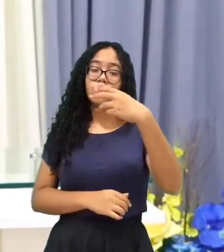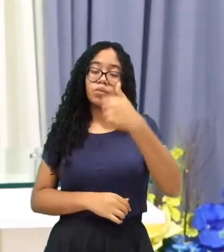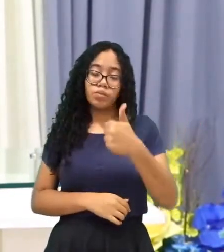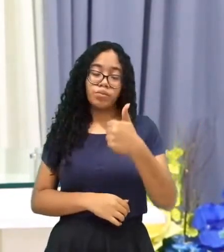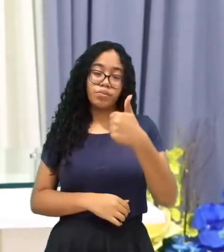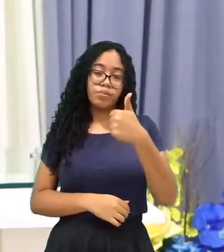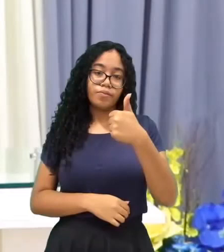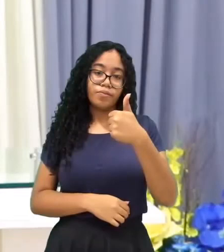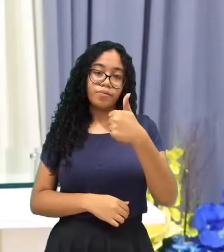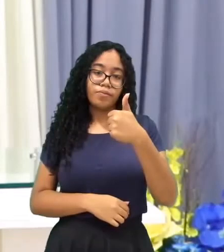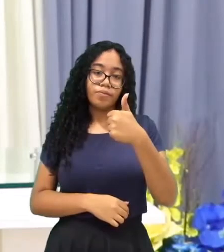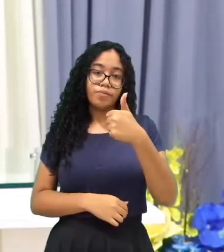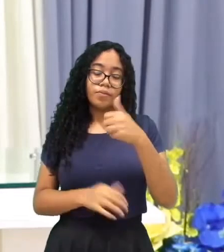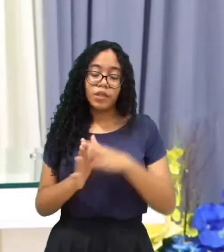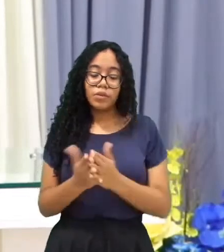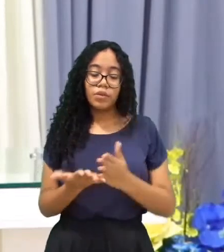31.